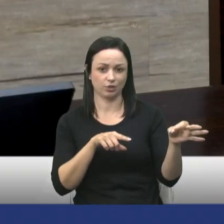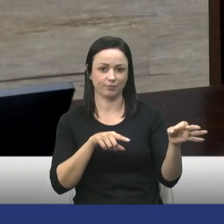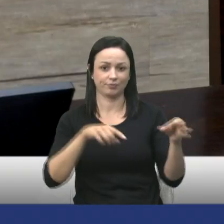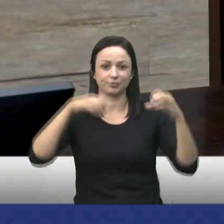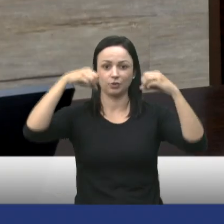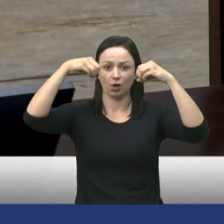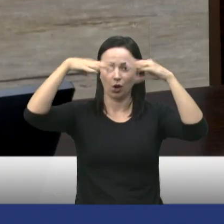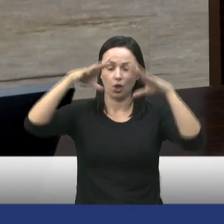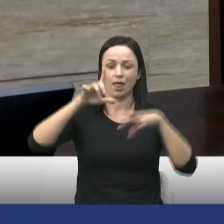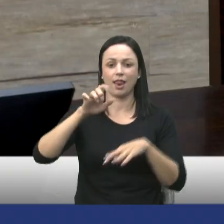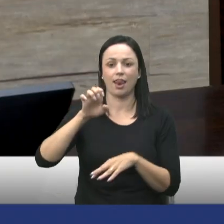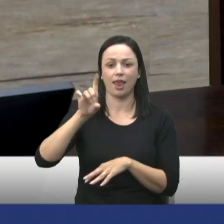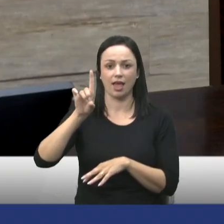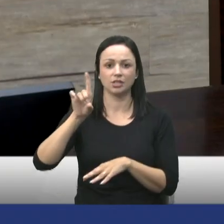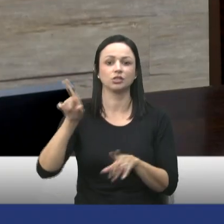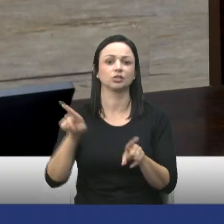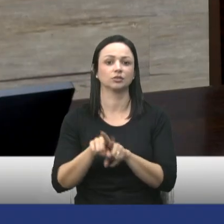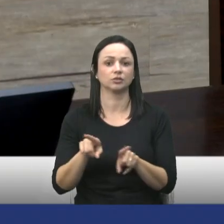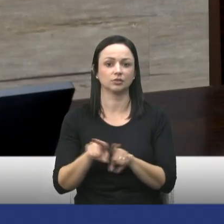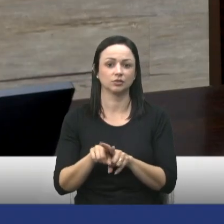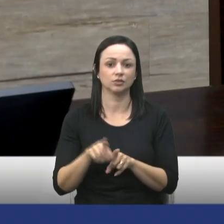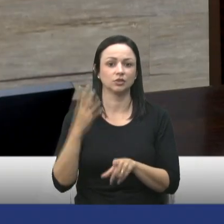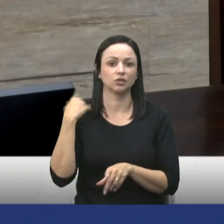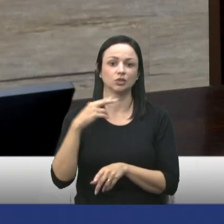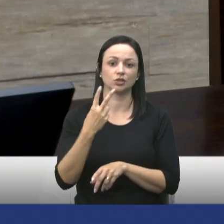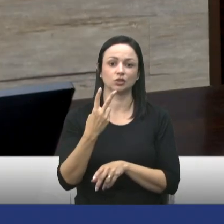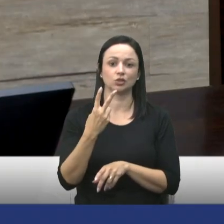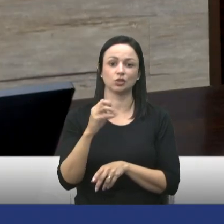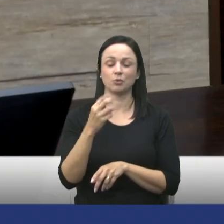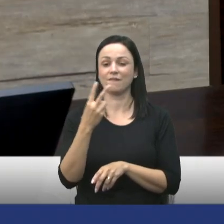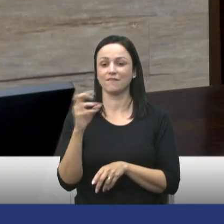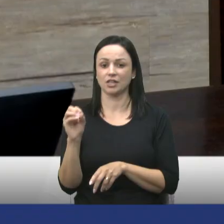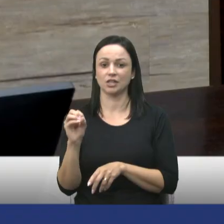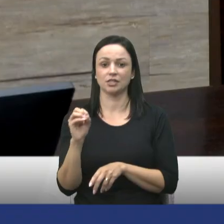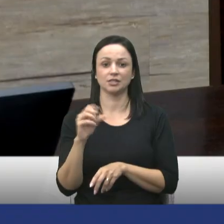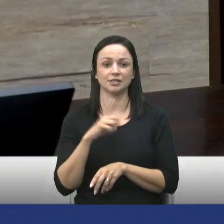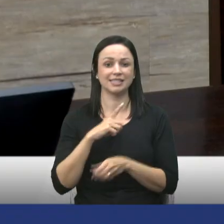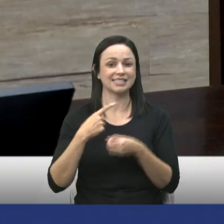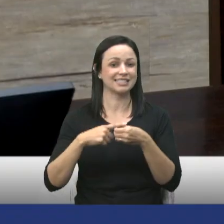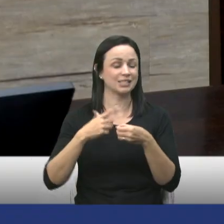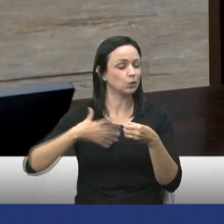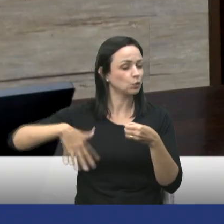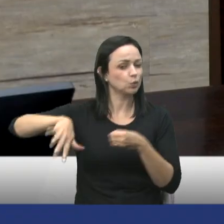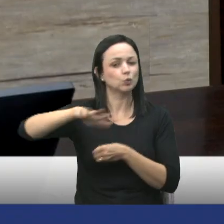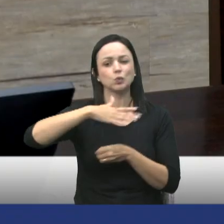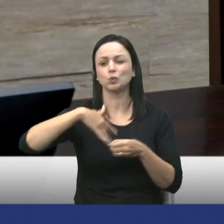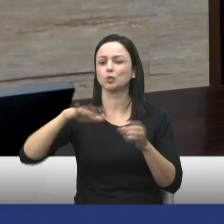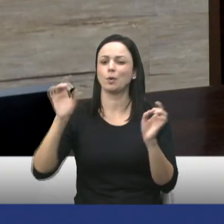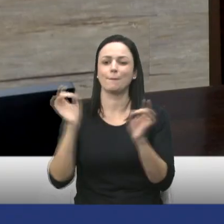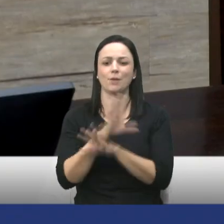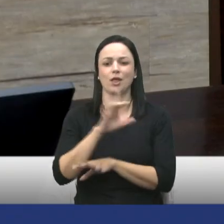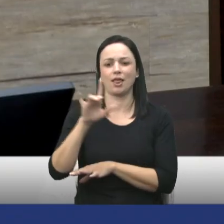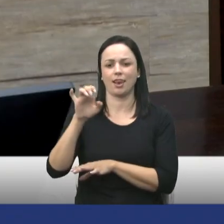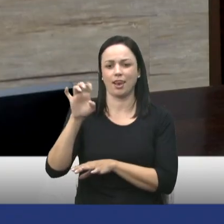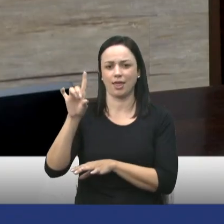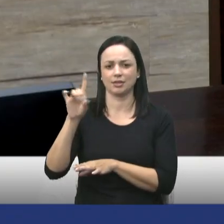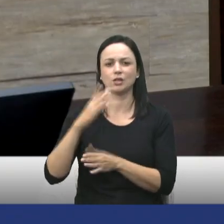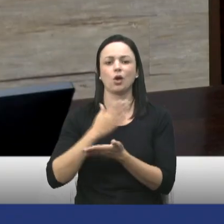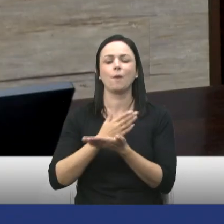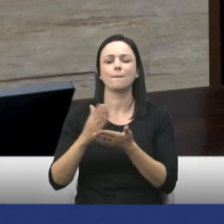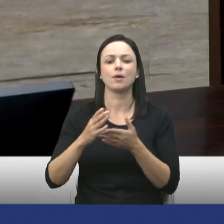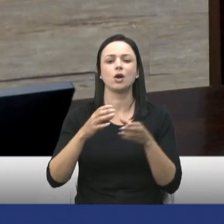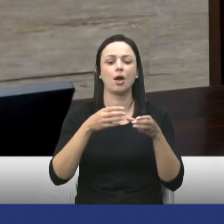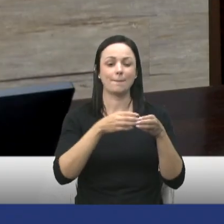iluminação de LED que nós colocamos já, quando foi em 2020, a cidade estava inteira de LED. Nós começamos aonde? Tudo